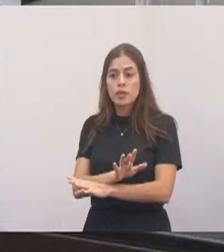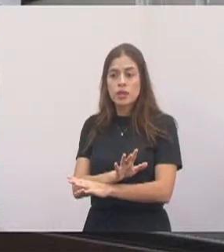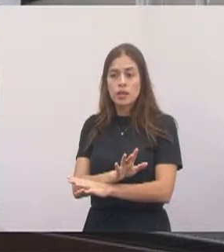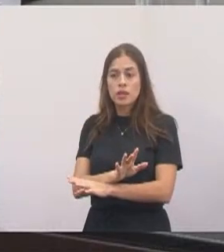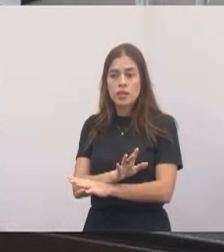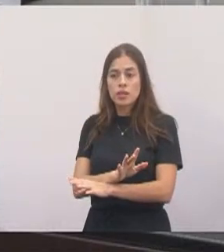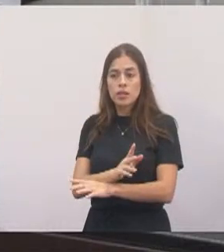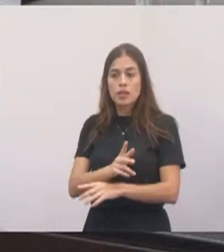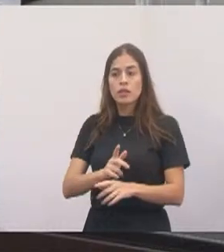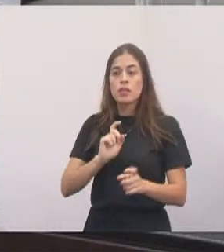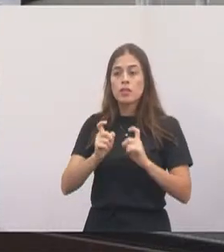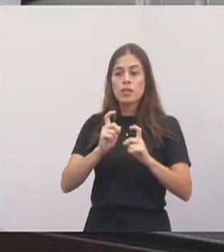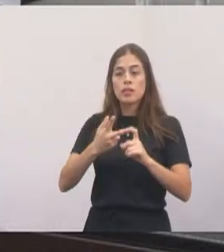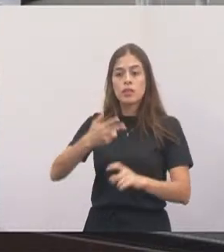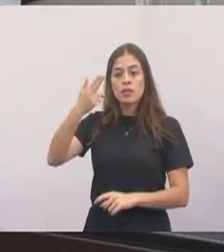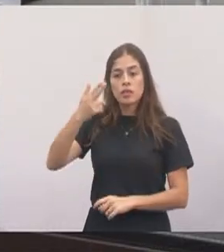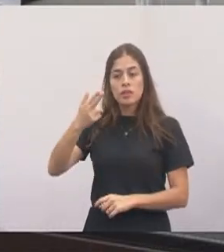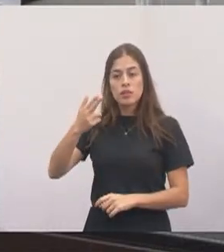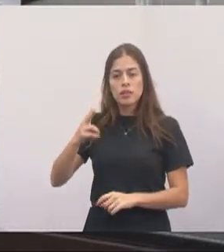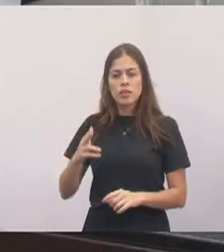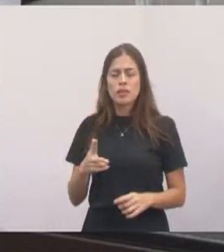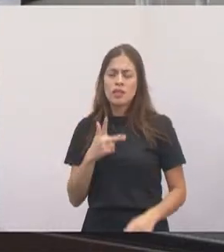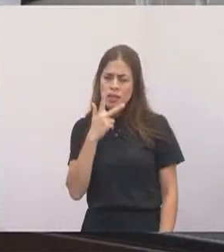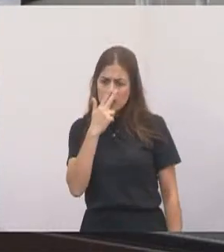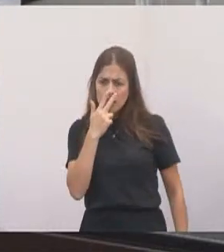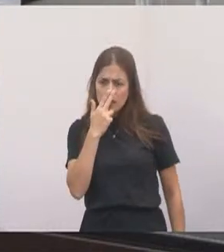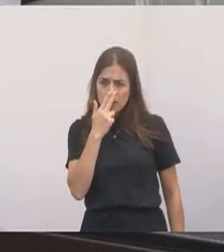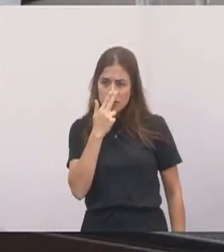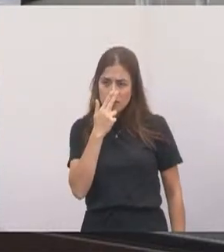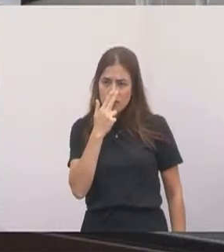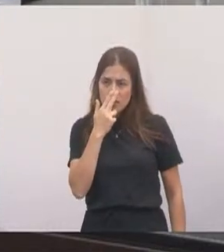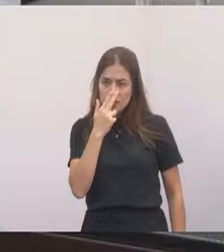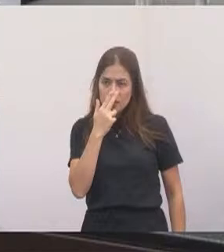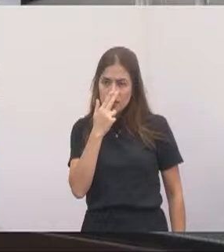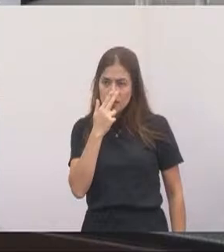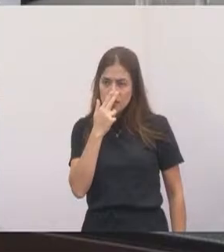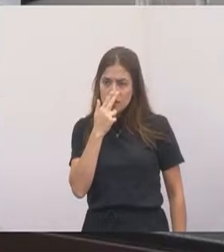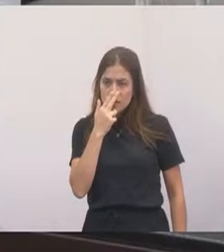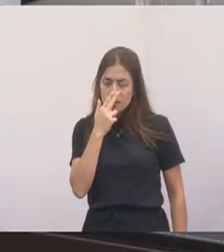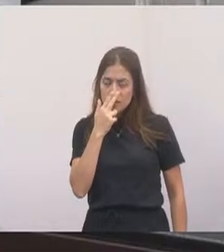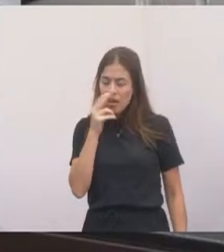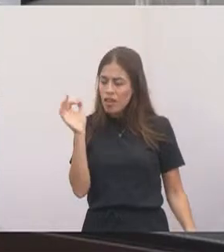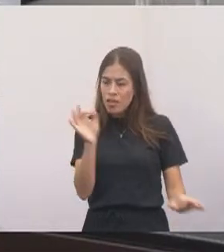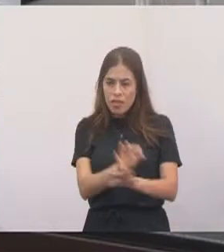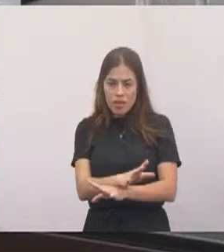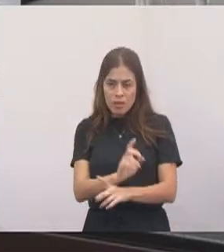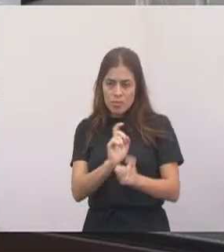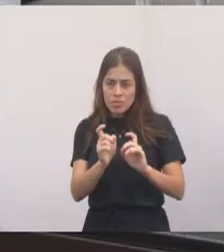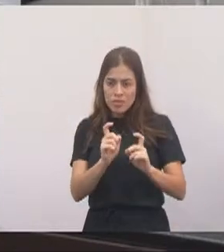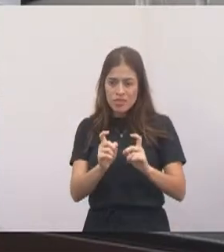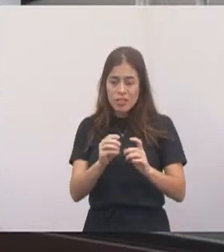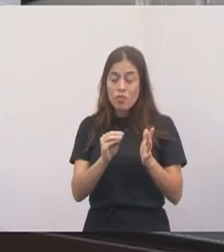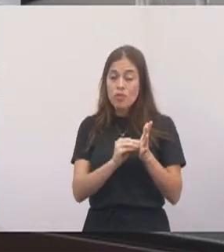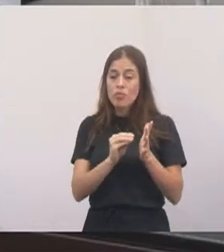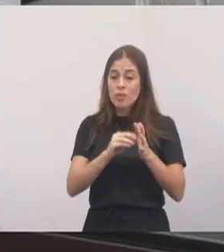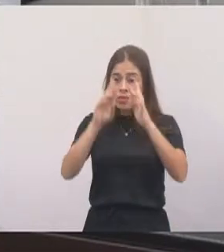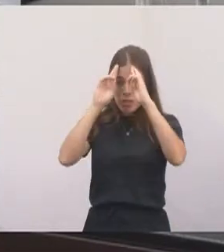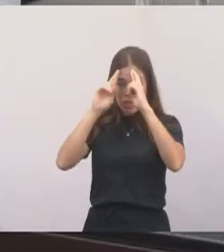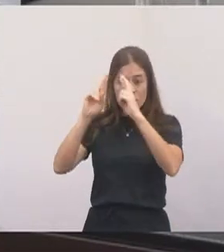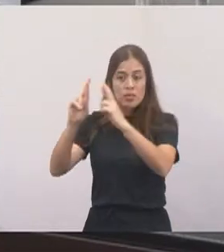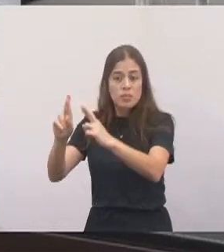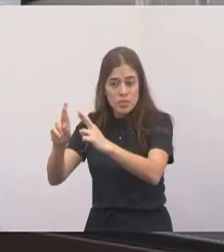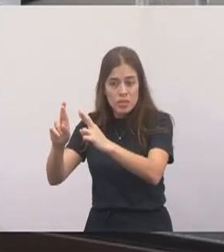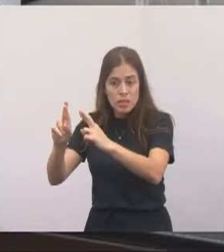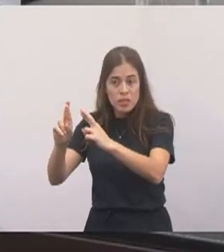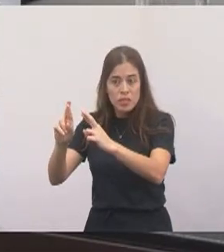as sessões. Eu acho que encerrar as sessões é uma falta de respeito. O vereador Dude, é a última